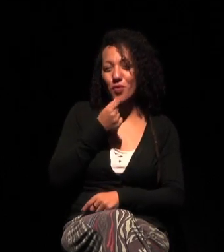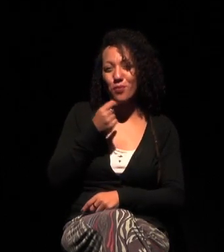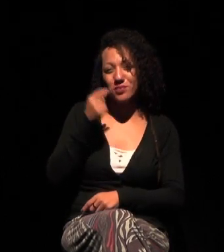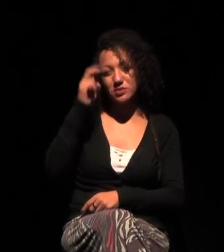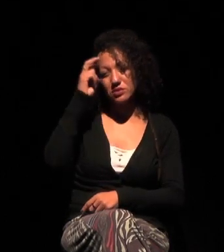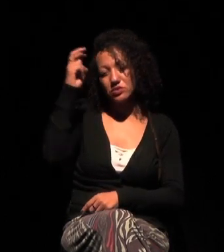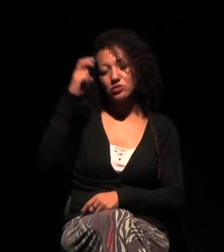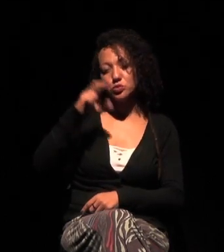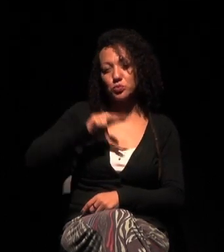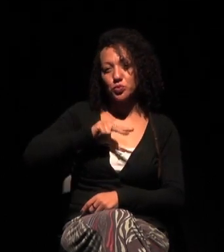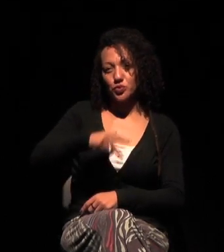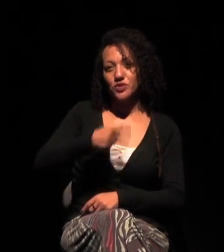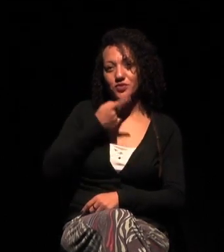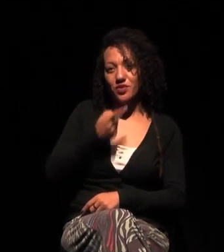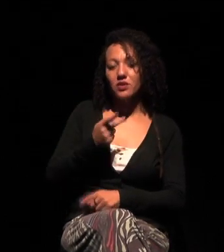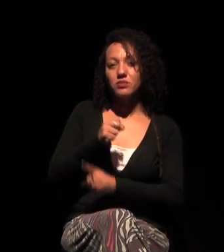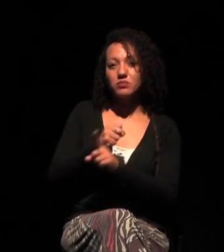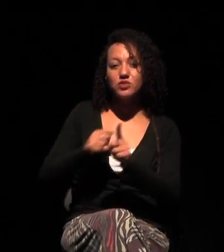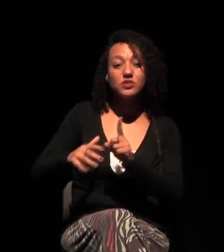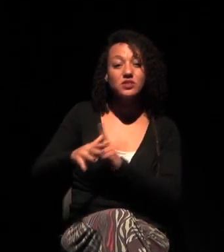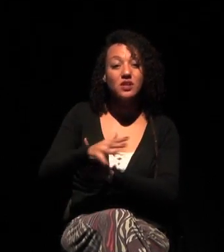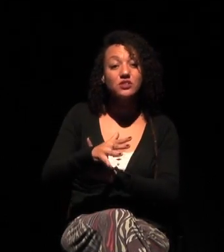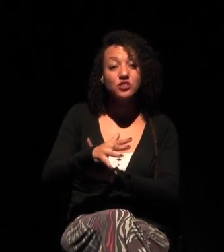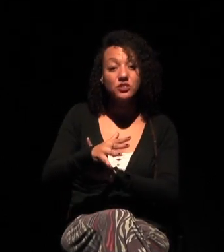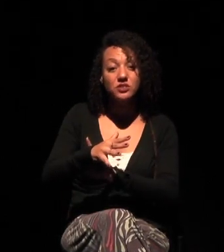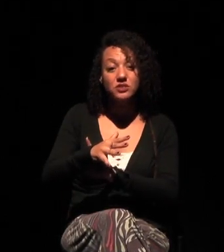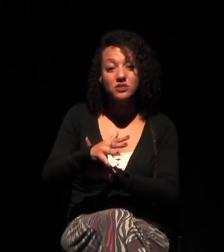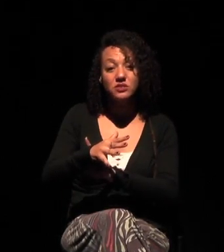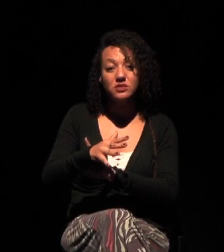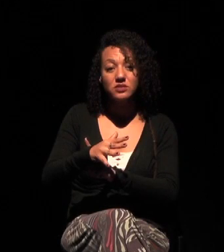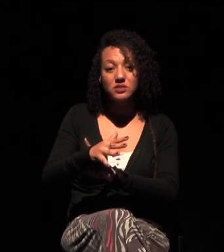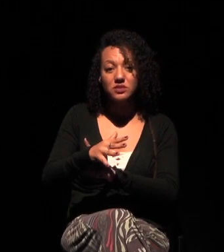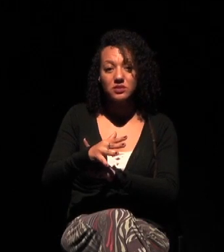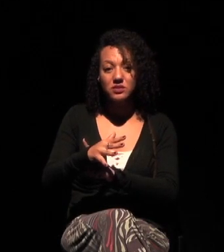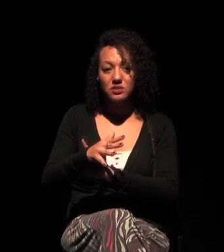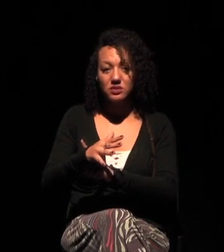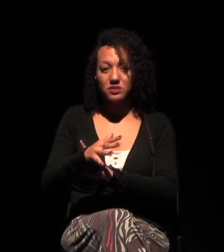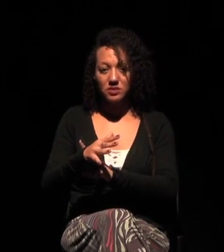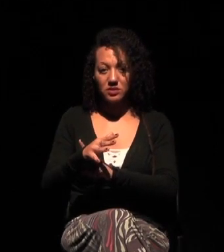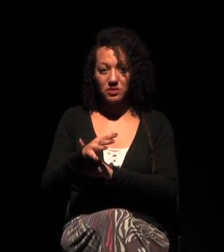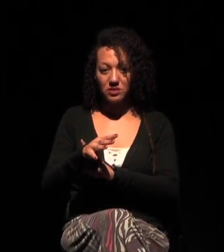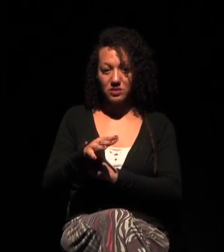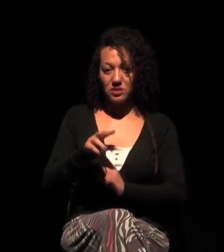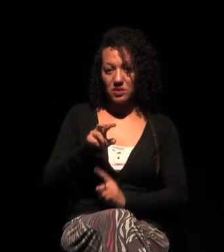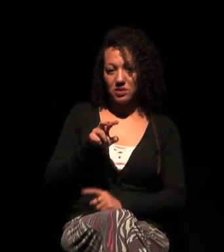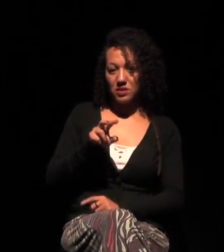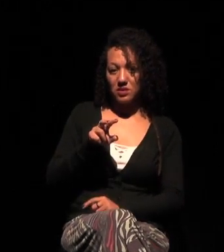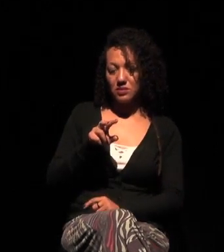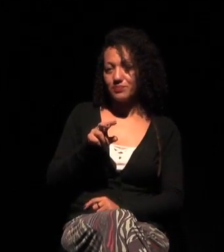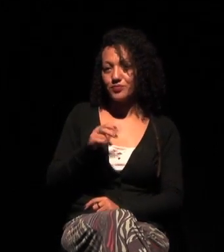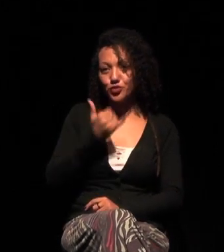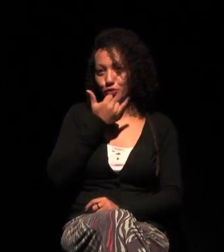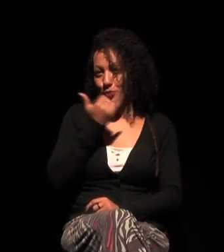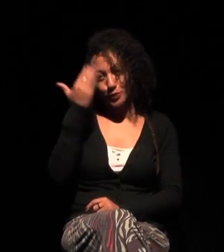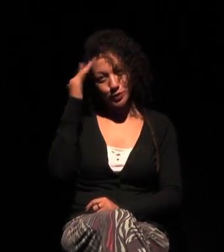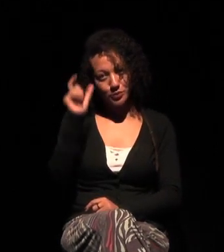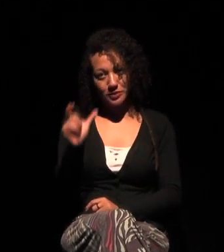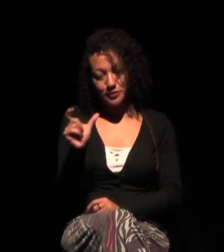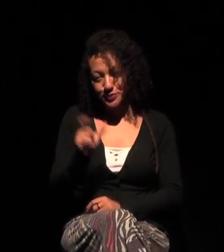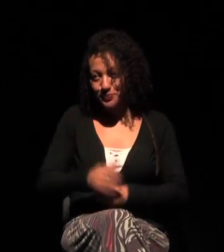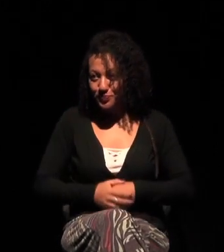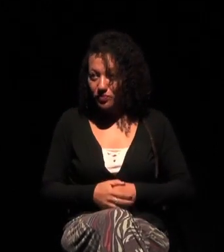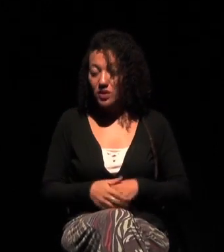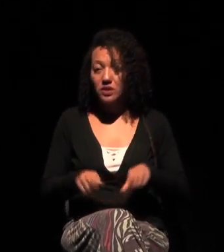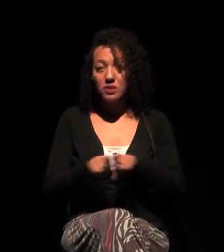português vamos ficar por cento portanto eu lhe escrevi como é que ela pode ser geradora de riqueza e de